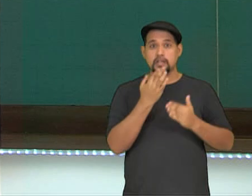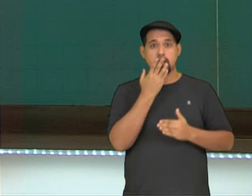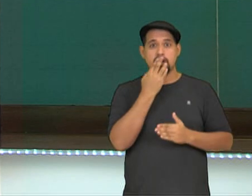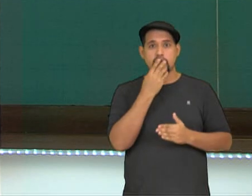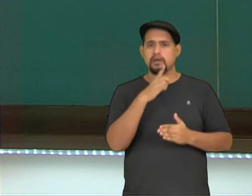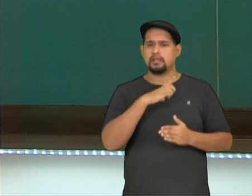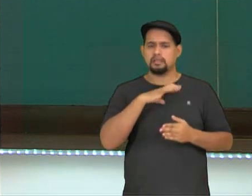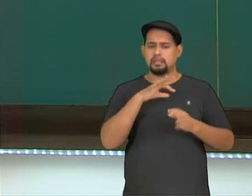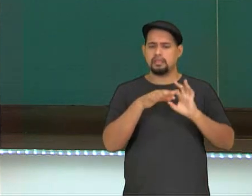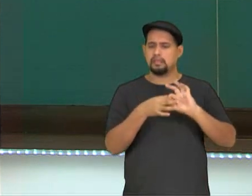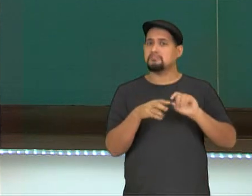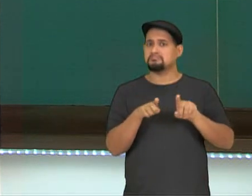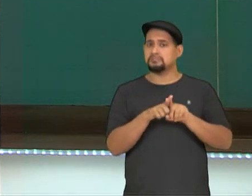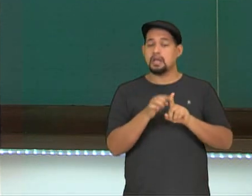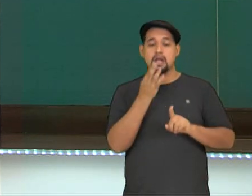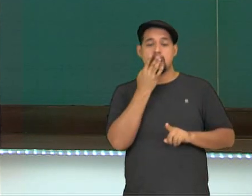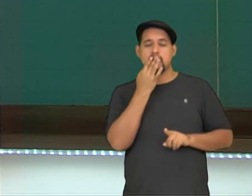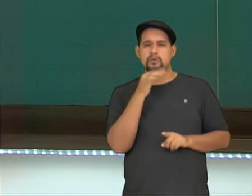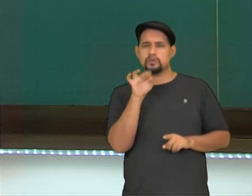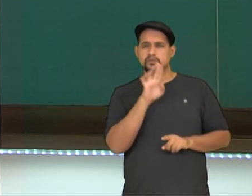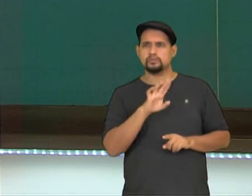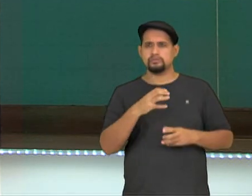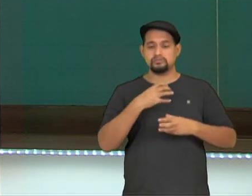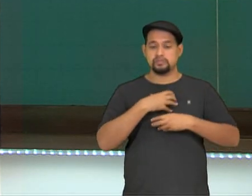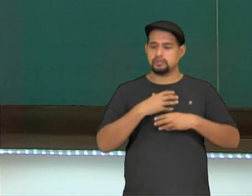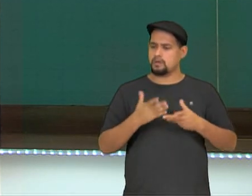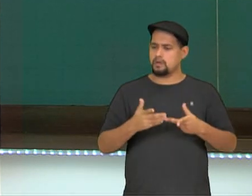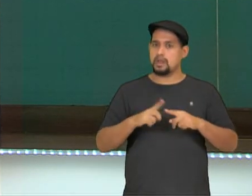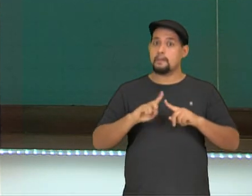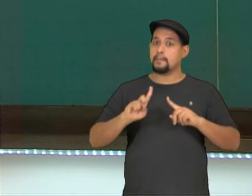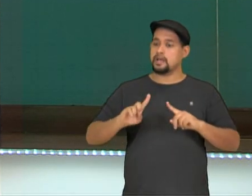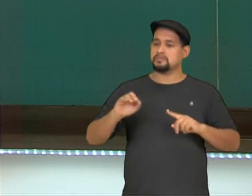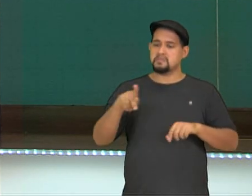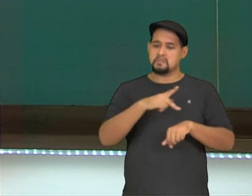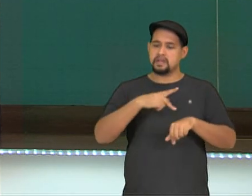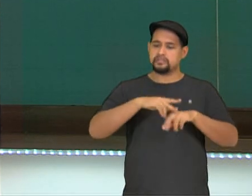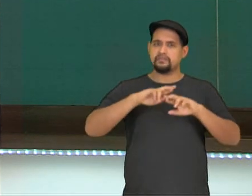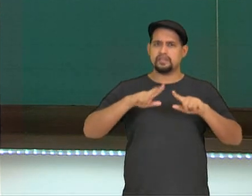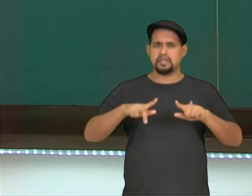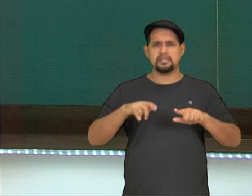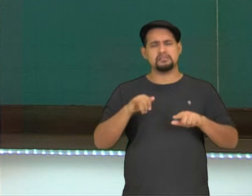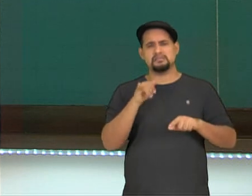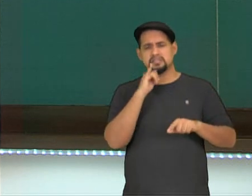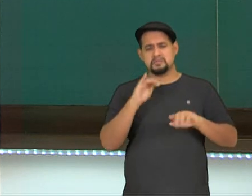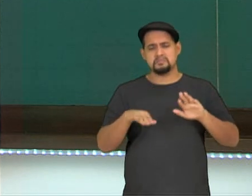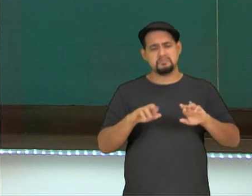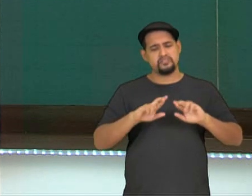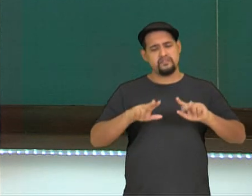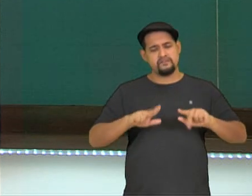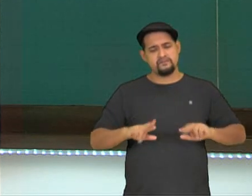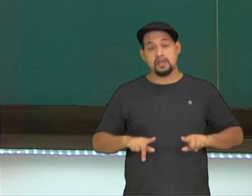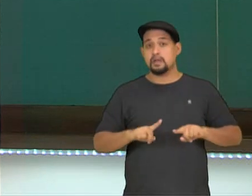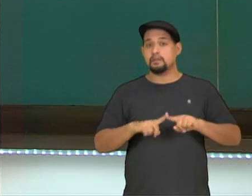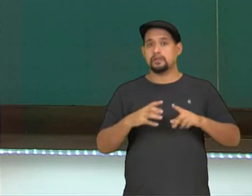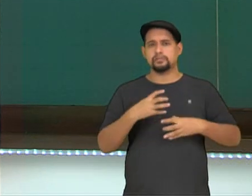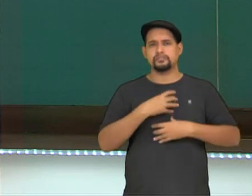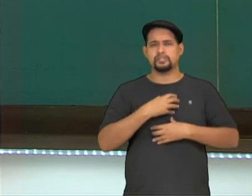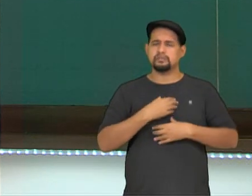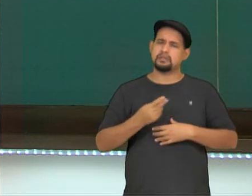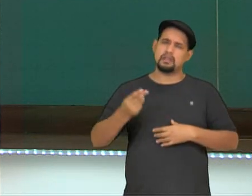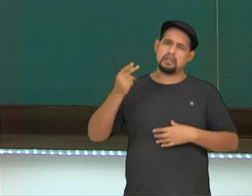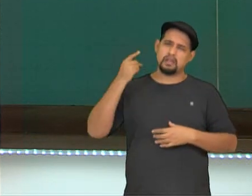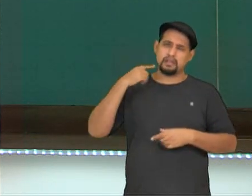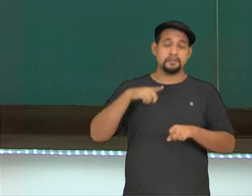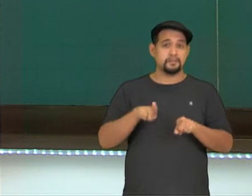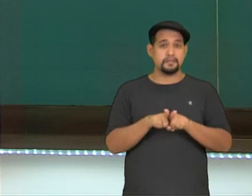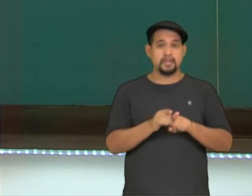entra nesse contexto também. Então, a cor que se interpreta de uma forma aqui, lá do outro lado do país talvez seja outra forma, no outro país vai ser outra forma. E nessa forma da antiga também era